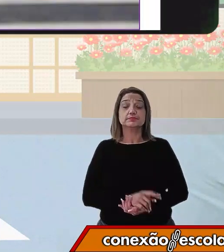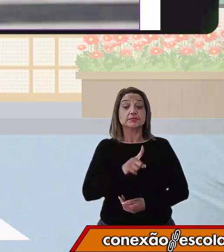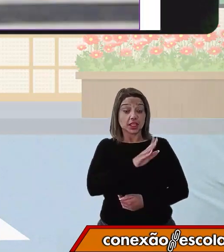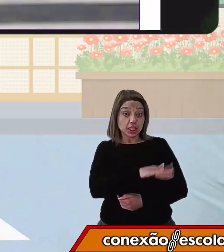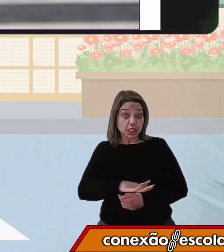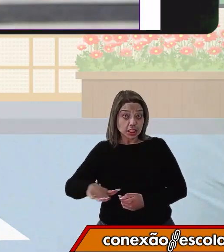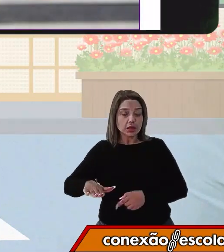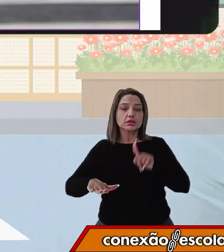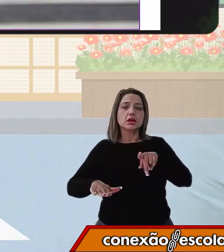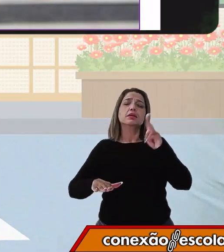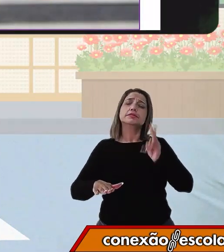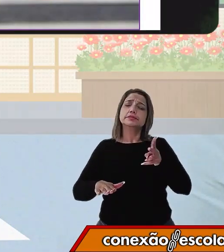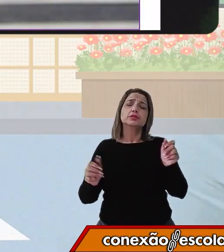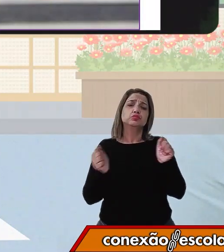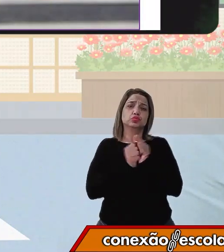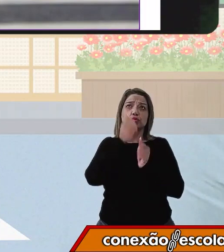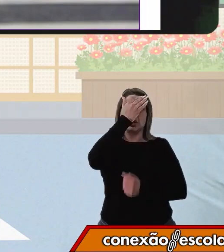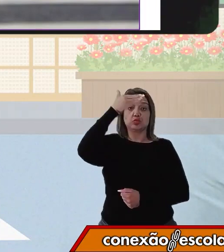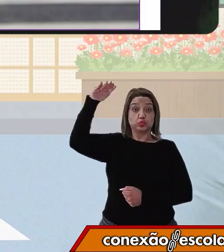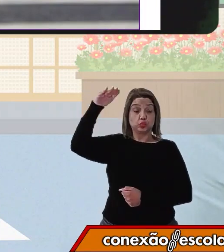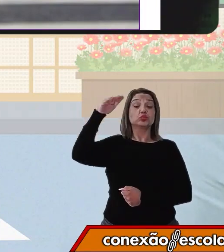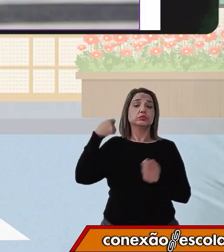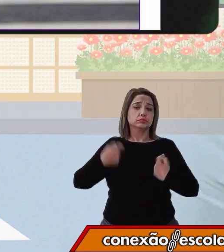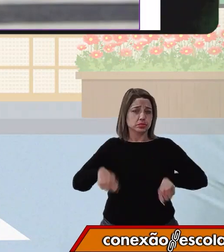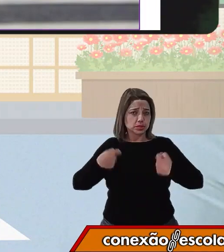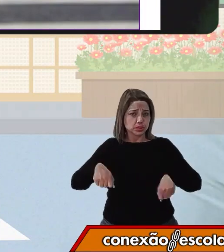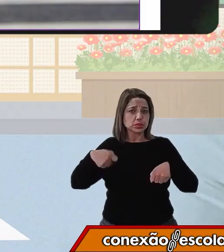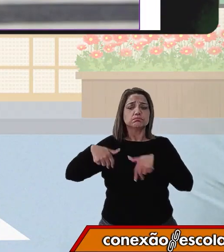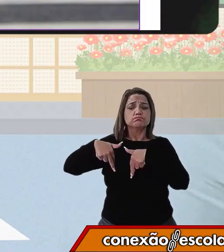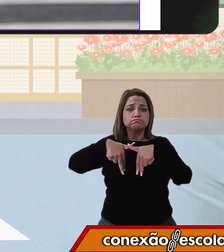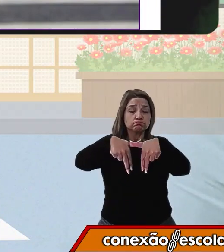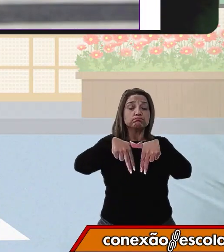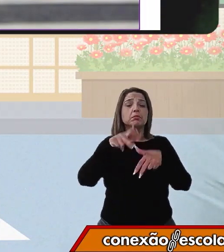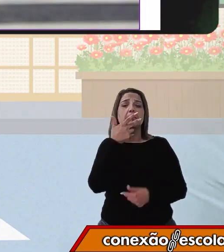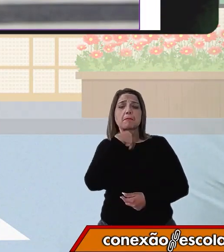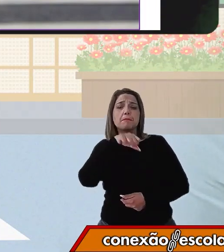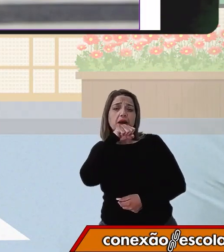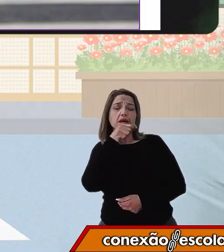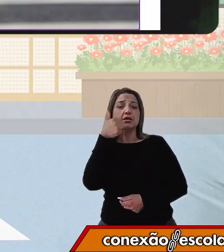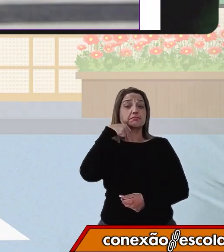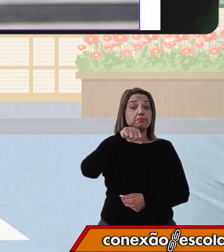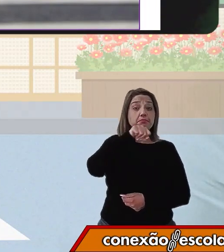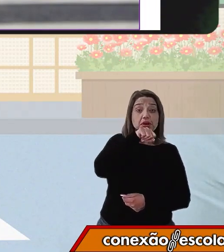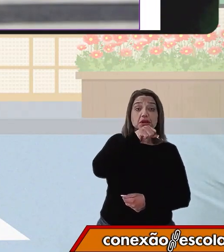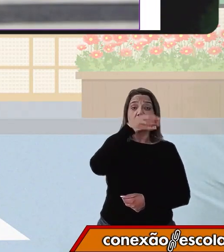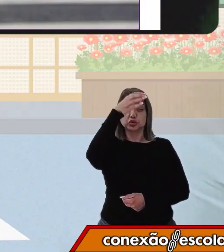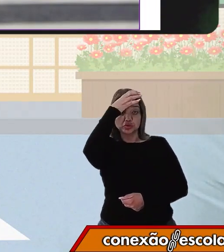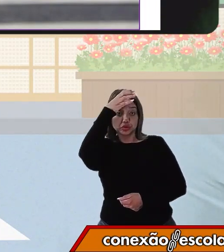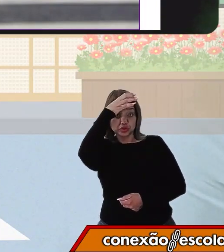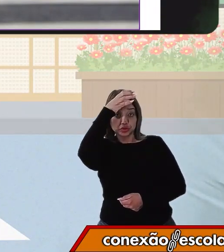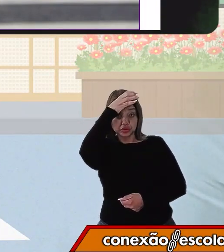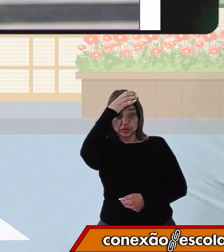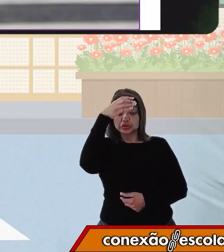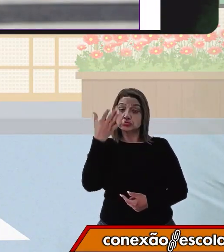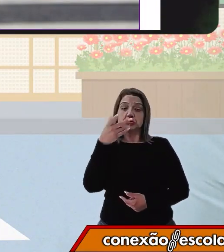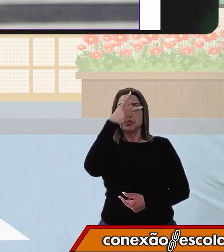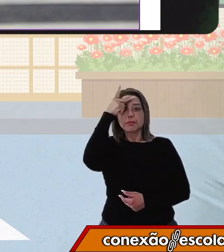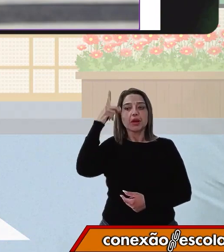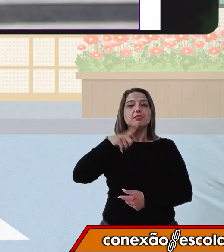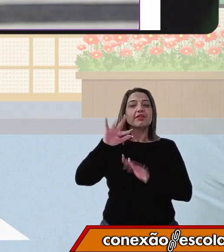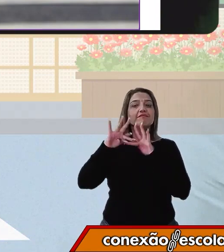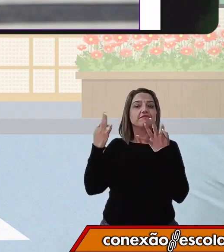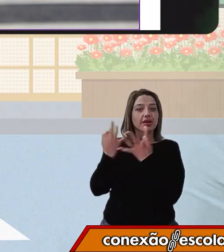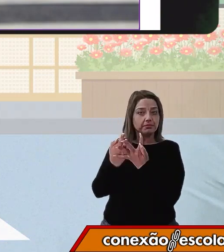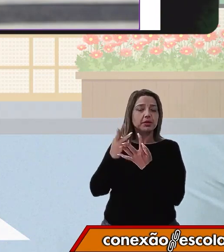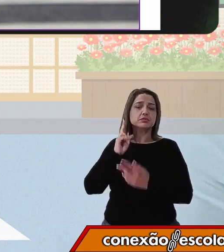crianças andem acompanhado de um adulto pode ser seu pai sua mãe um tio um parente